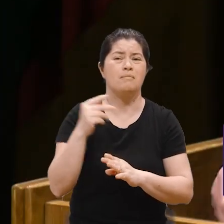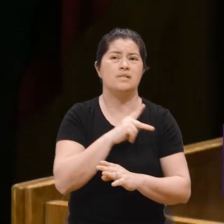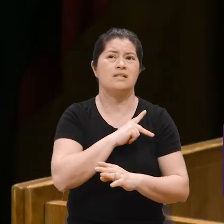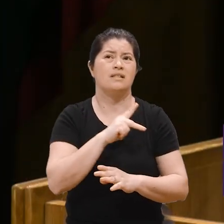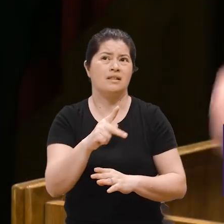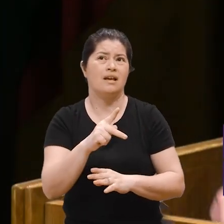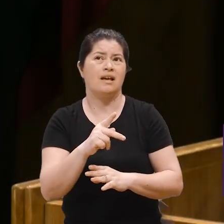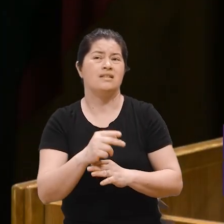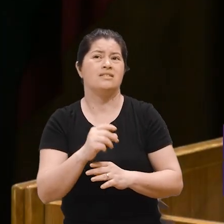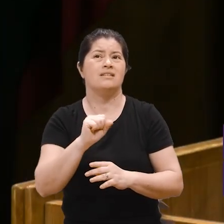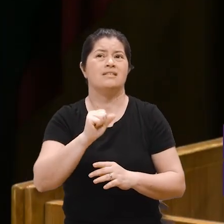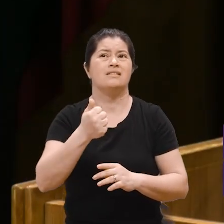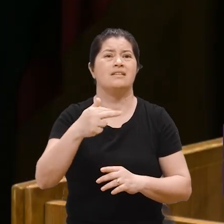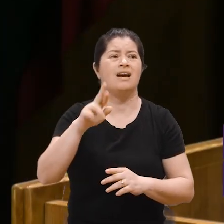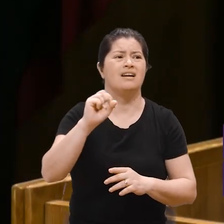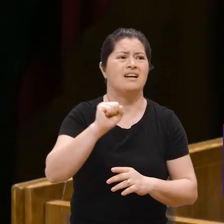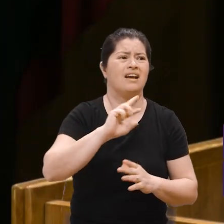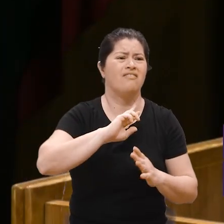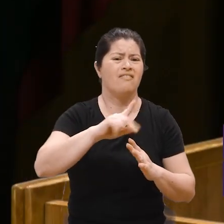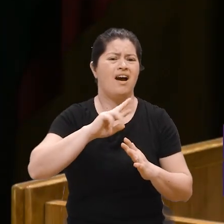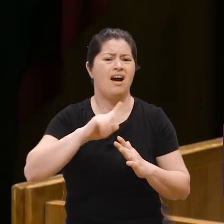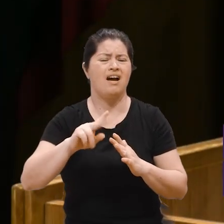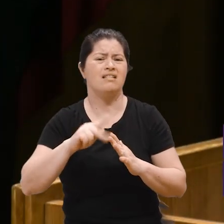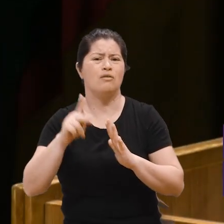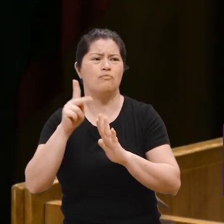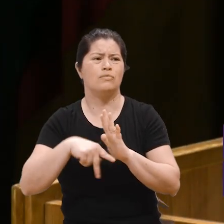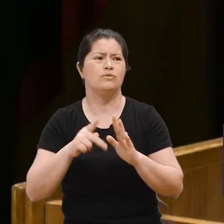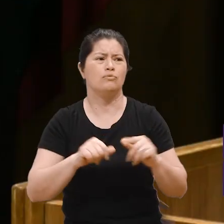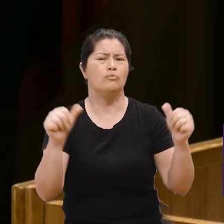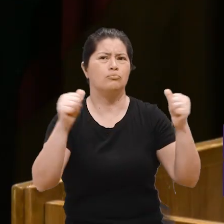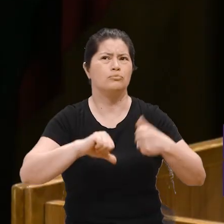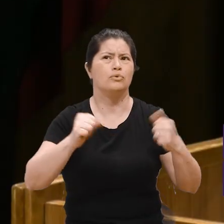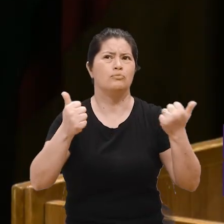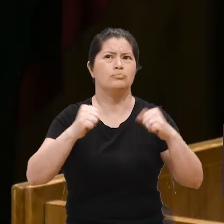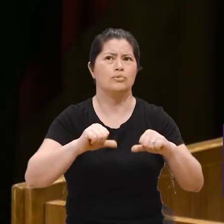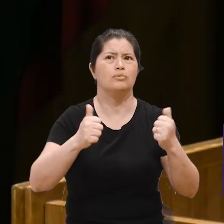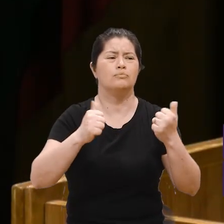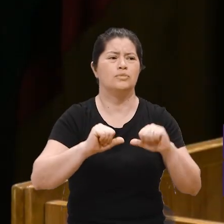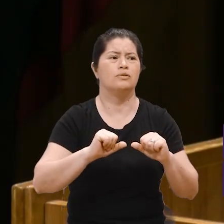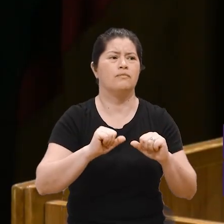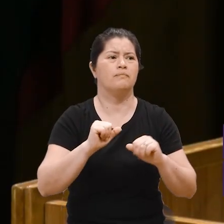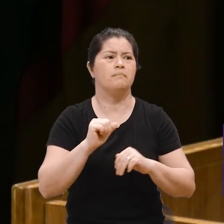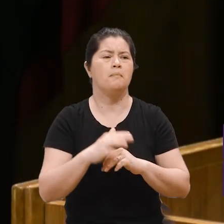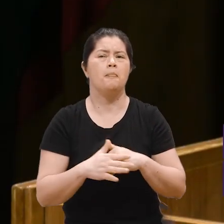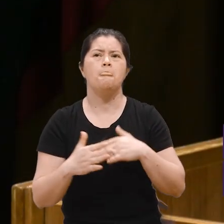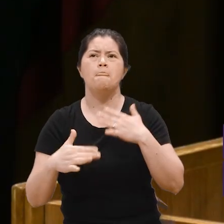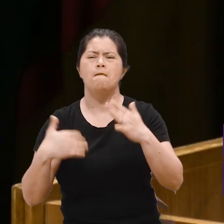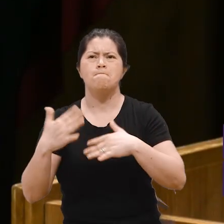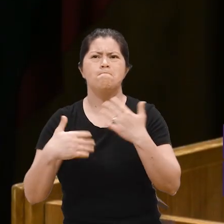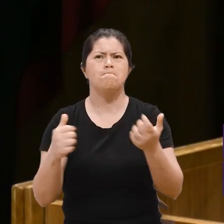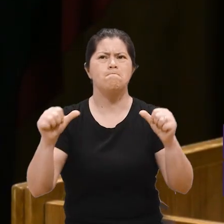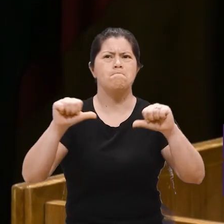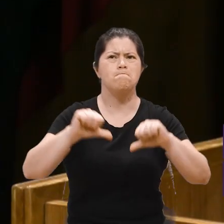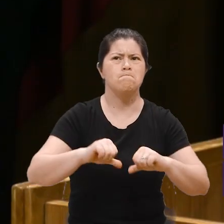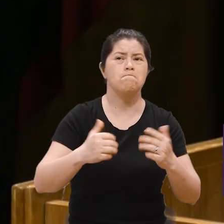plano Verão 1, plano Verão 2, tudo uma desgraça ecológica para a nossa atividade.